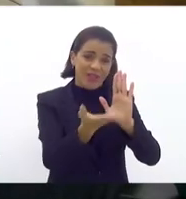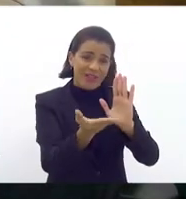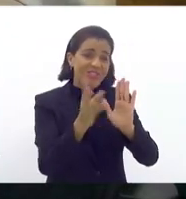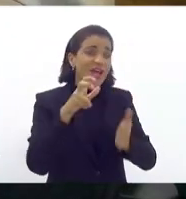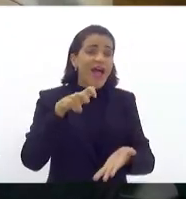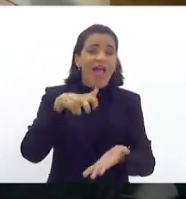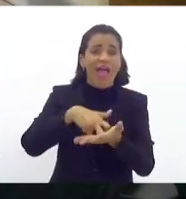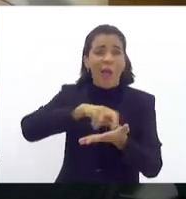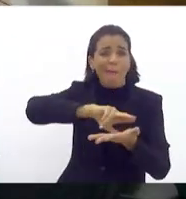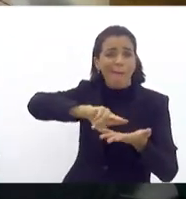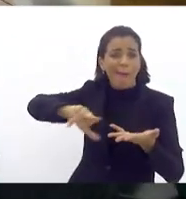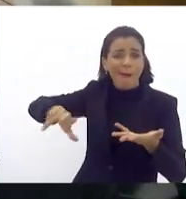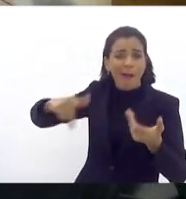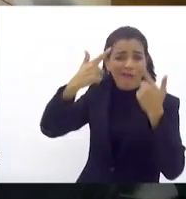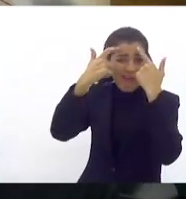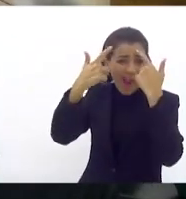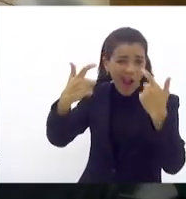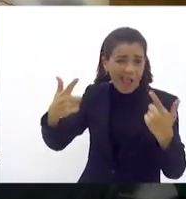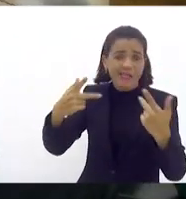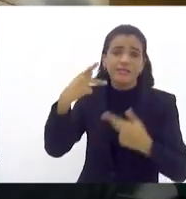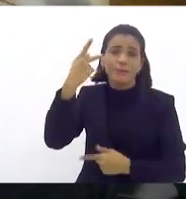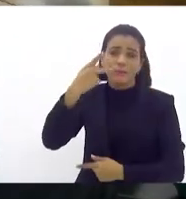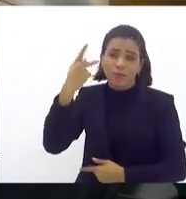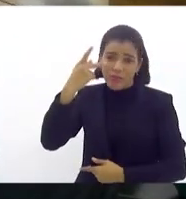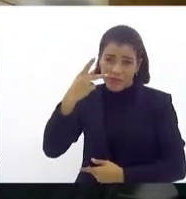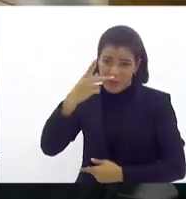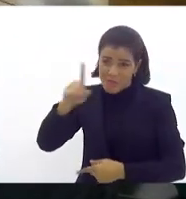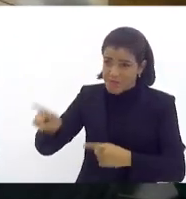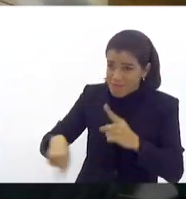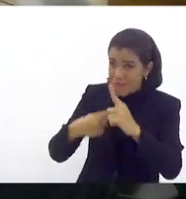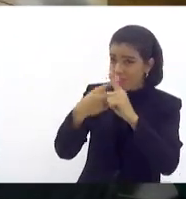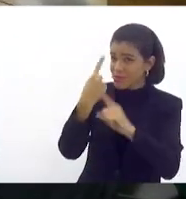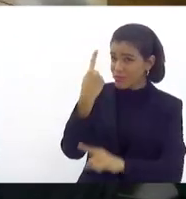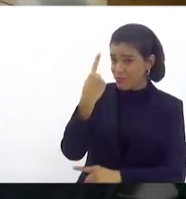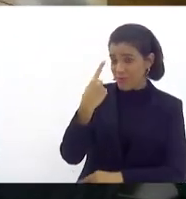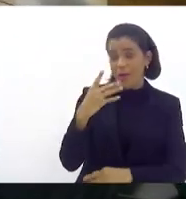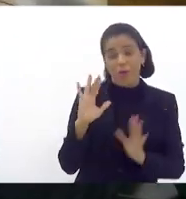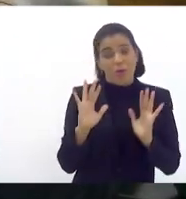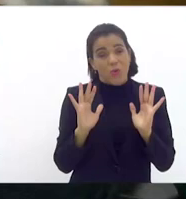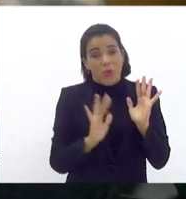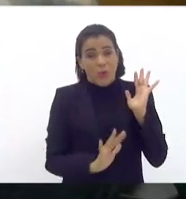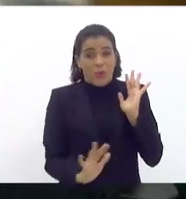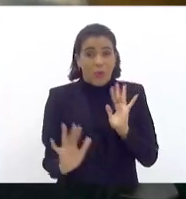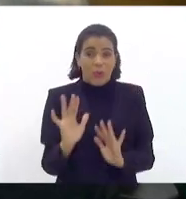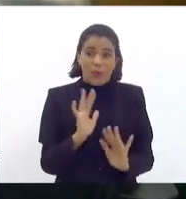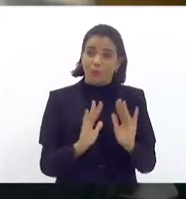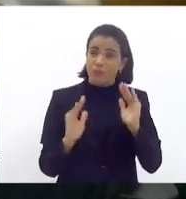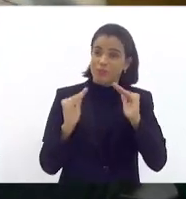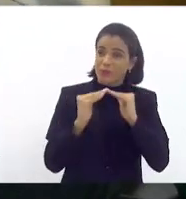por tantas violências políticas. Por isso, ah, por isso que votei pela constitucionalidade. Ai de mim.